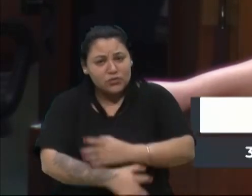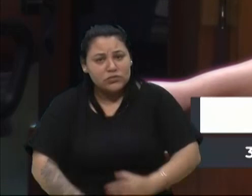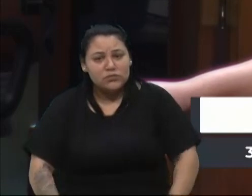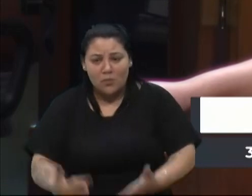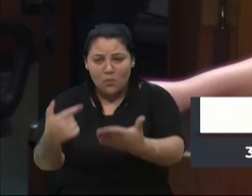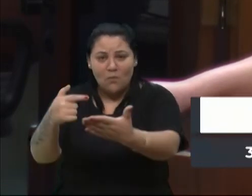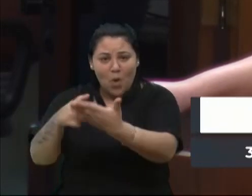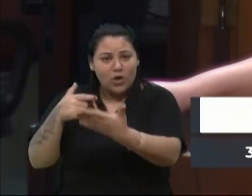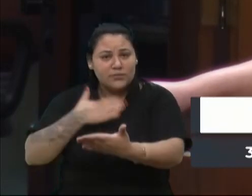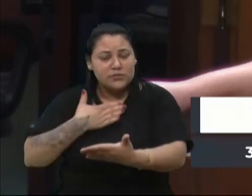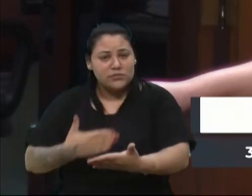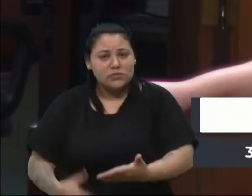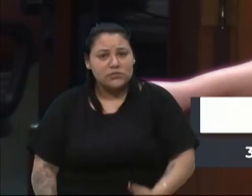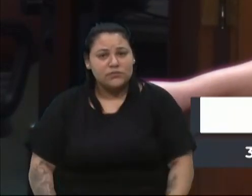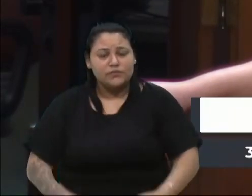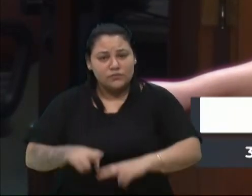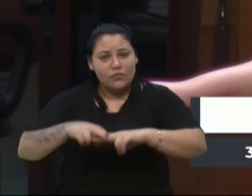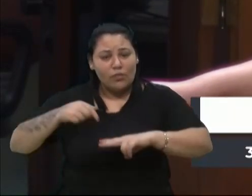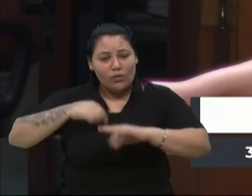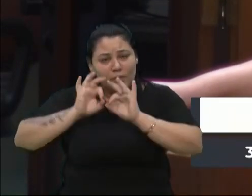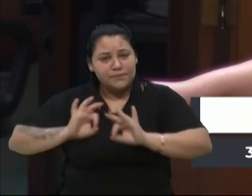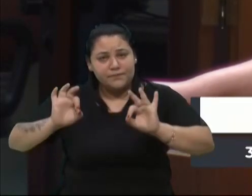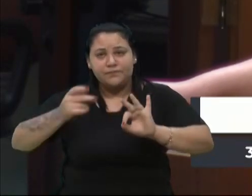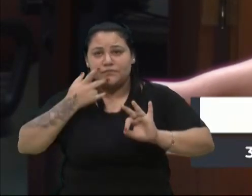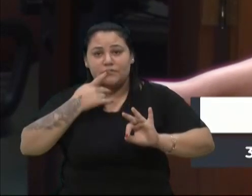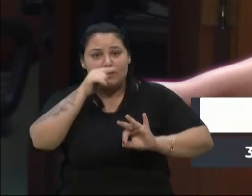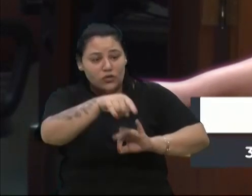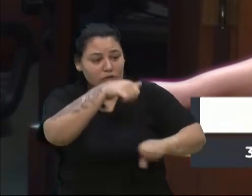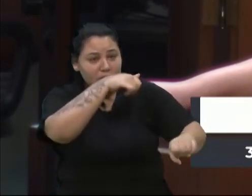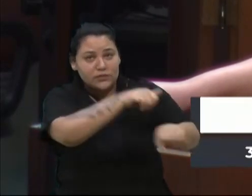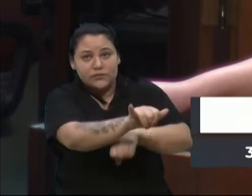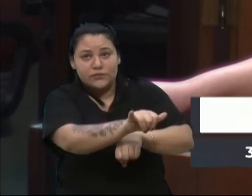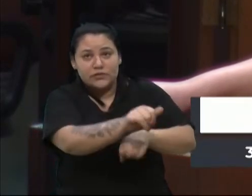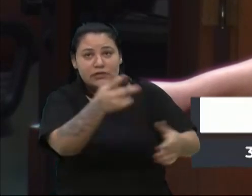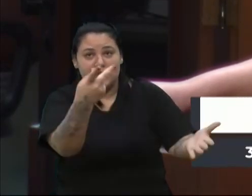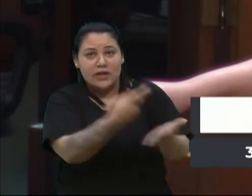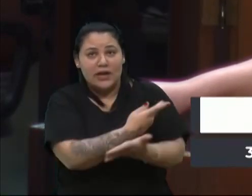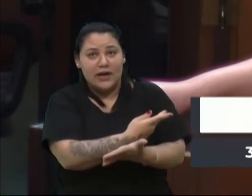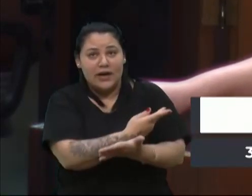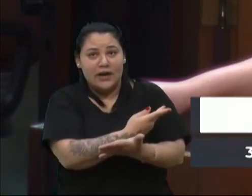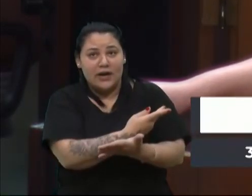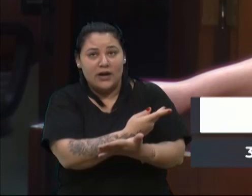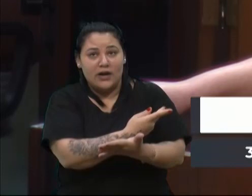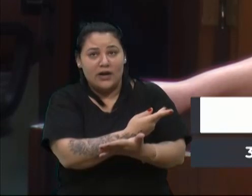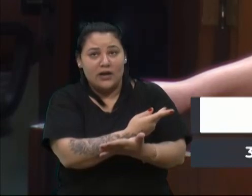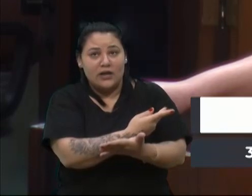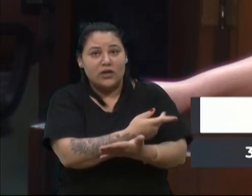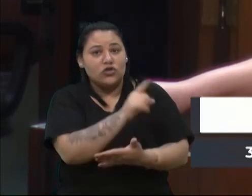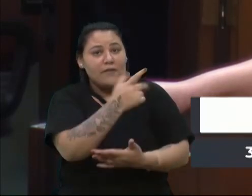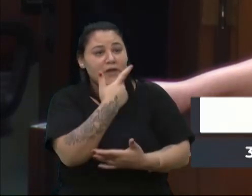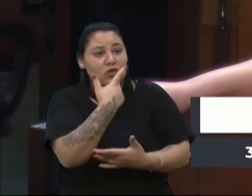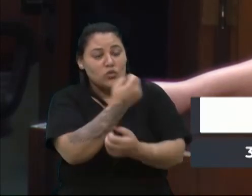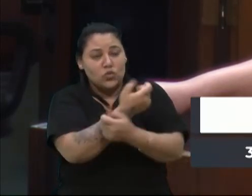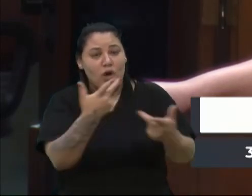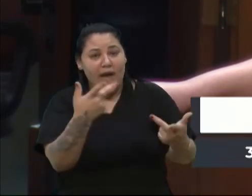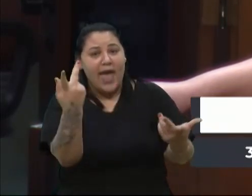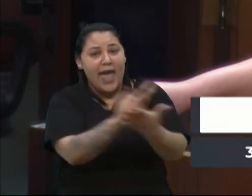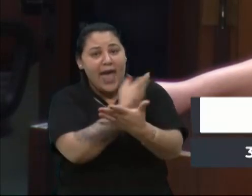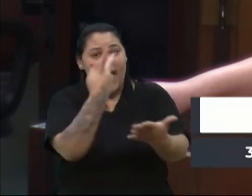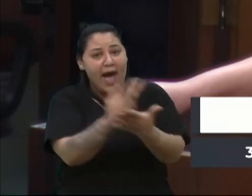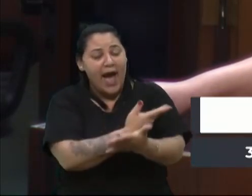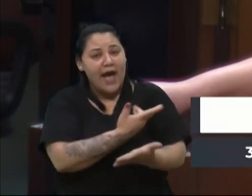Por enquanto, eu simplesmente digo que a senhora está afirmando coisas de maneira leviana e, mais uma